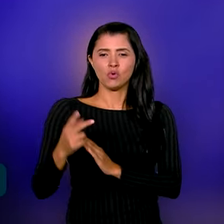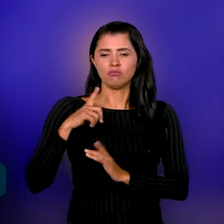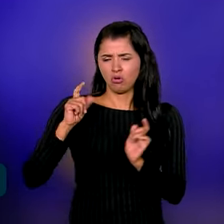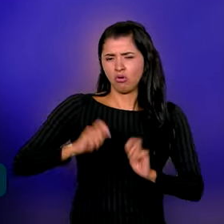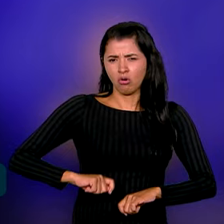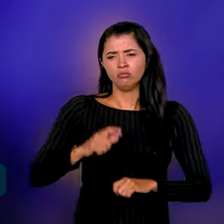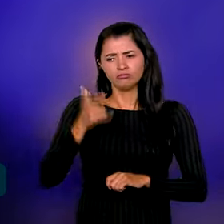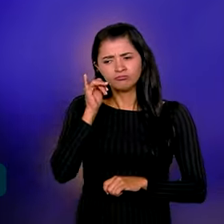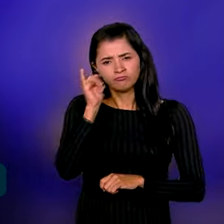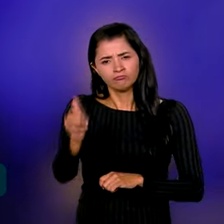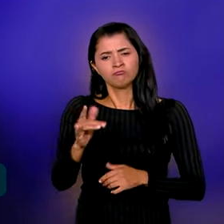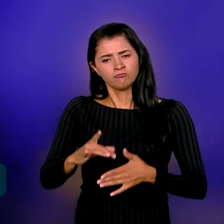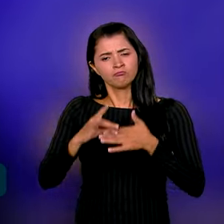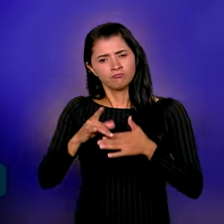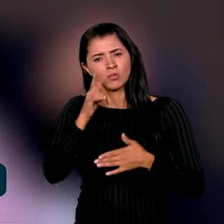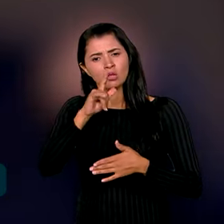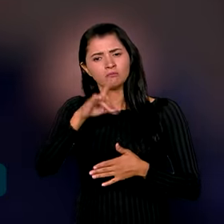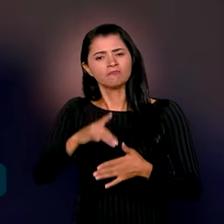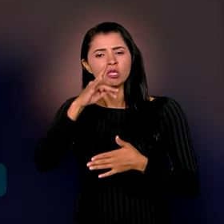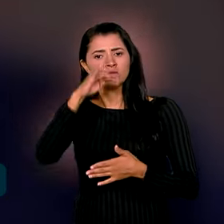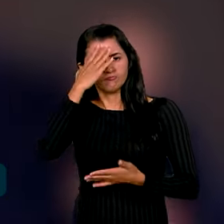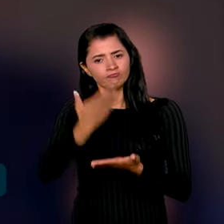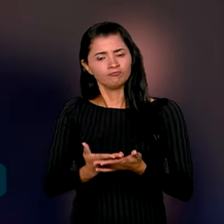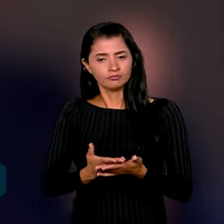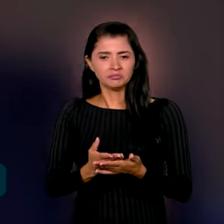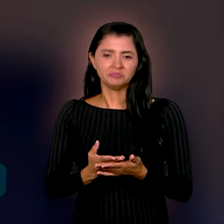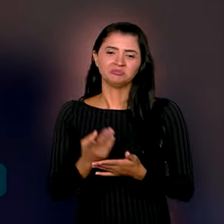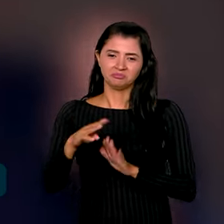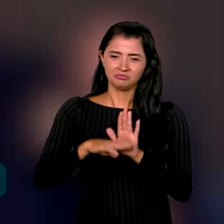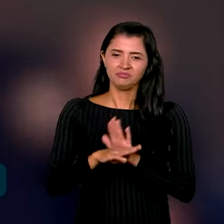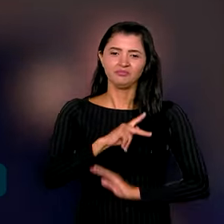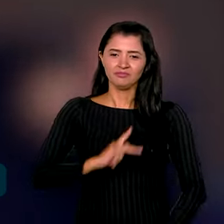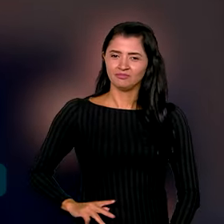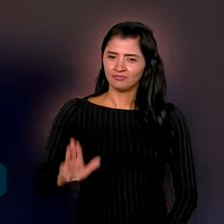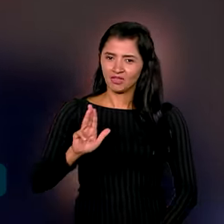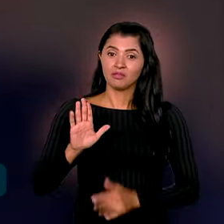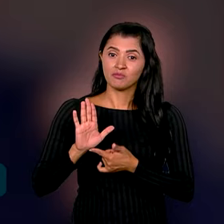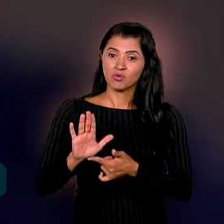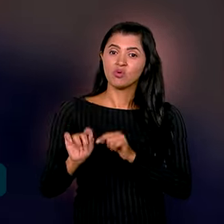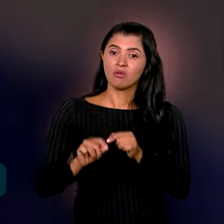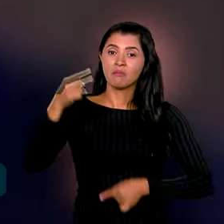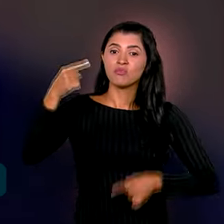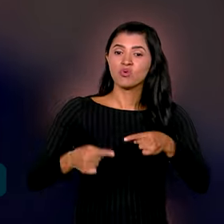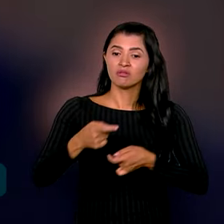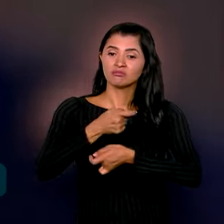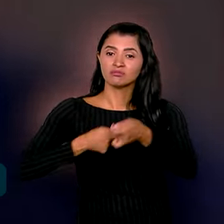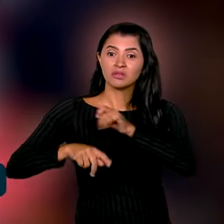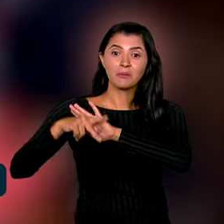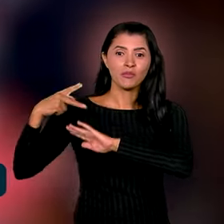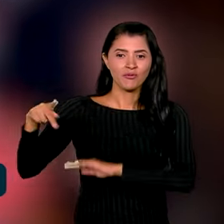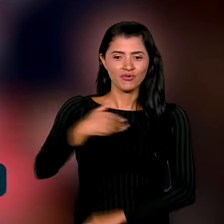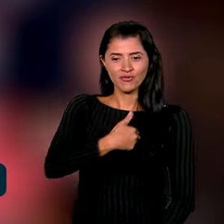passar a mensagem de liderança e confiabilidade. No programa, o presidente Lula também destacou as políticas econômicas de seu